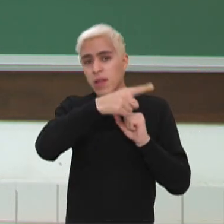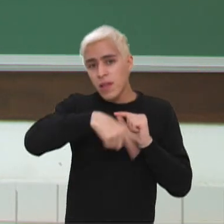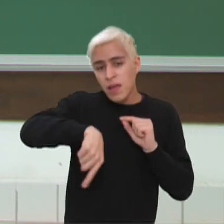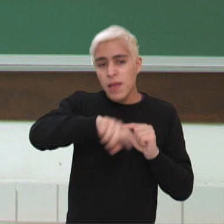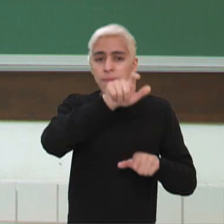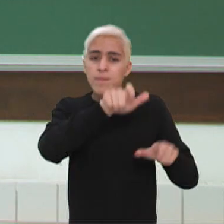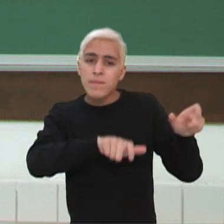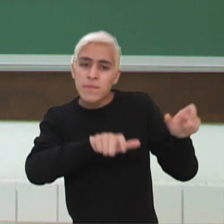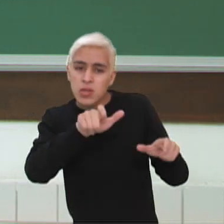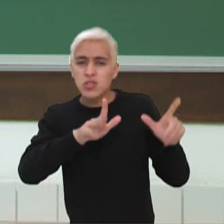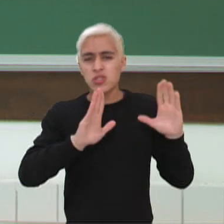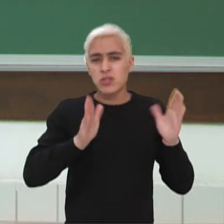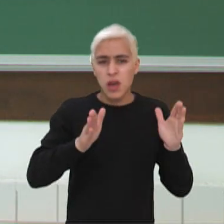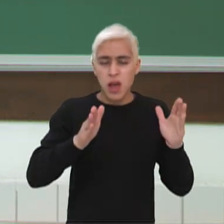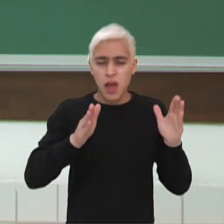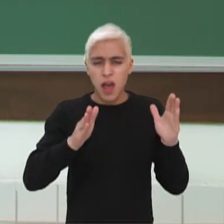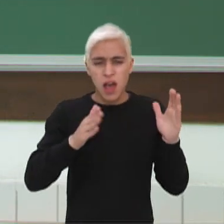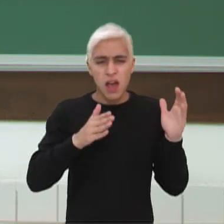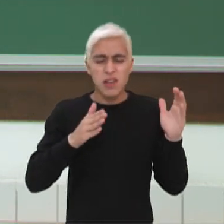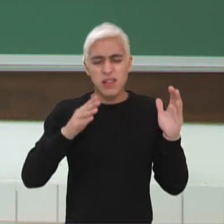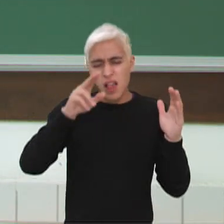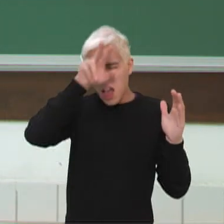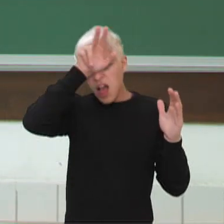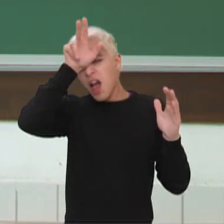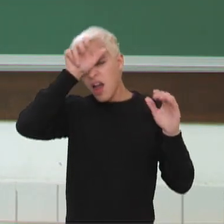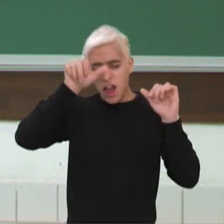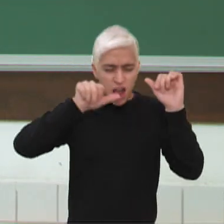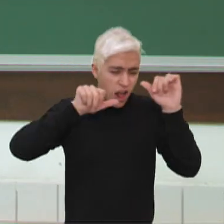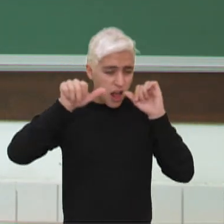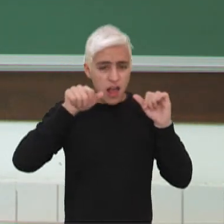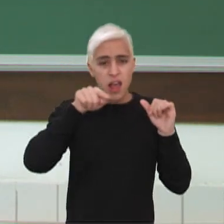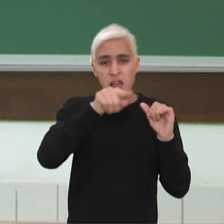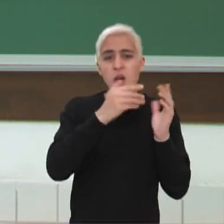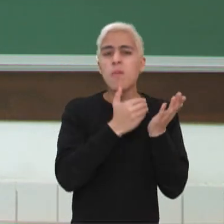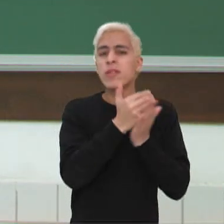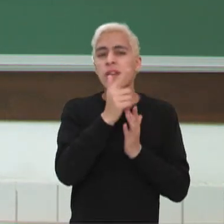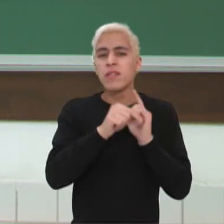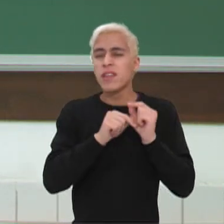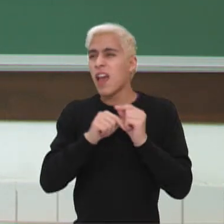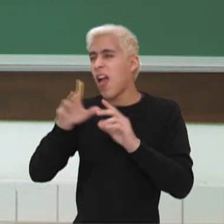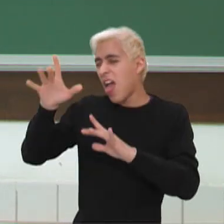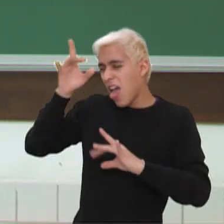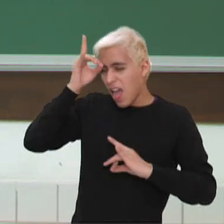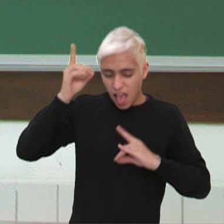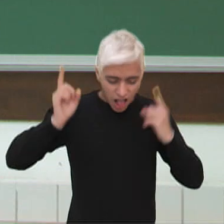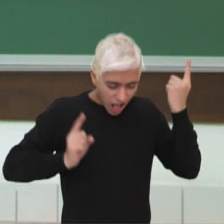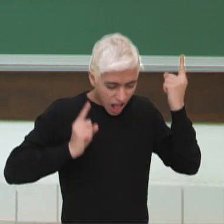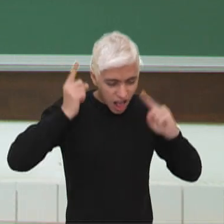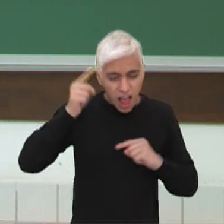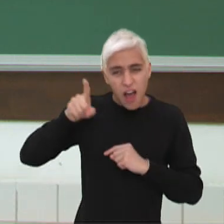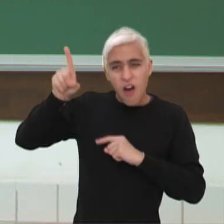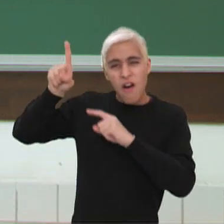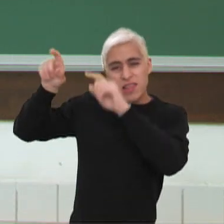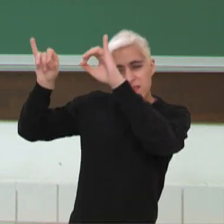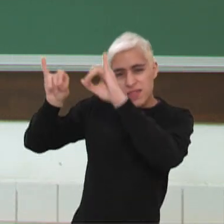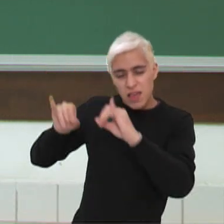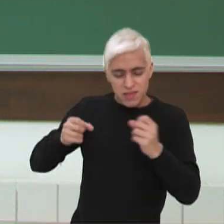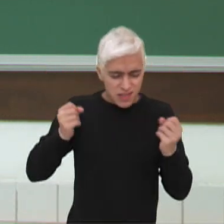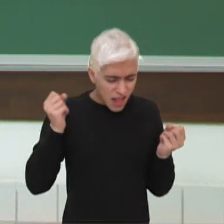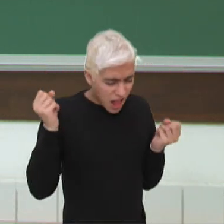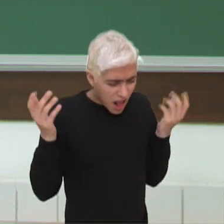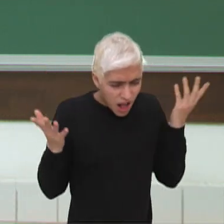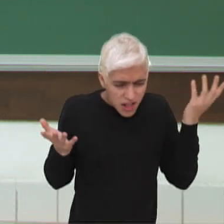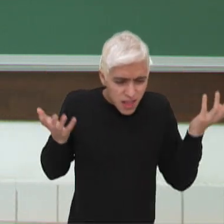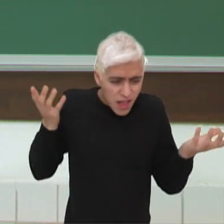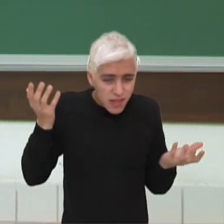as pessoas muito já alcoolizadas por causa do vinho começaram a imitar os deuses e narrar as histórias mitológicas.